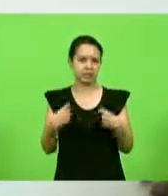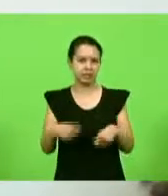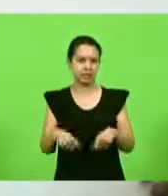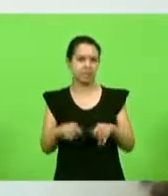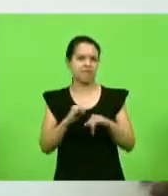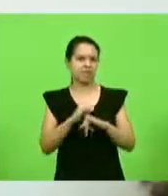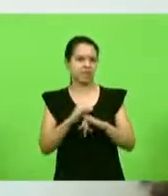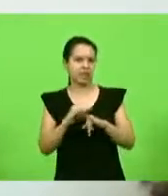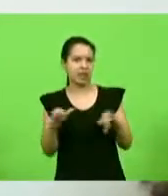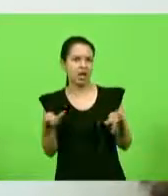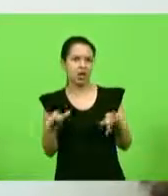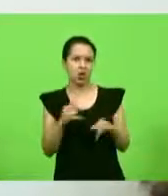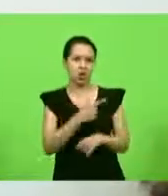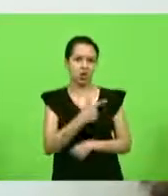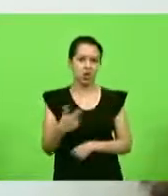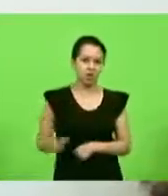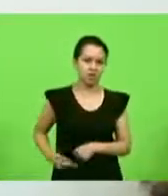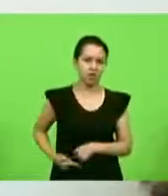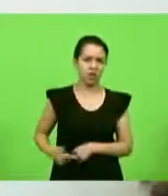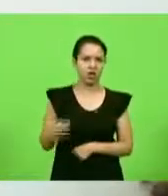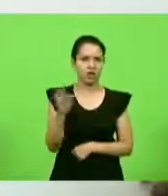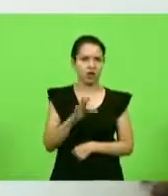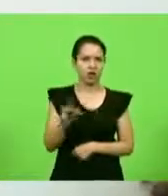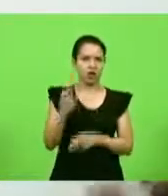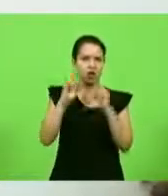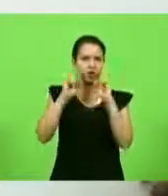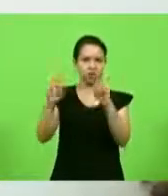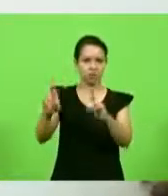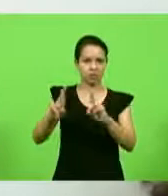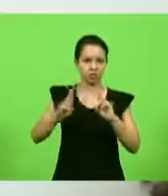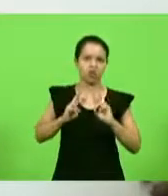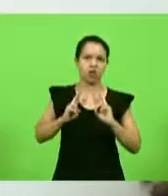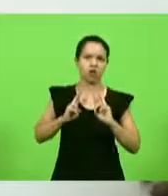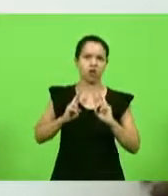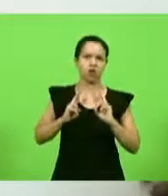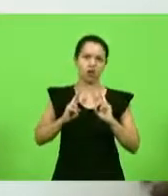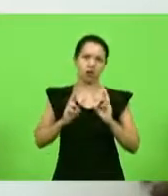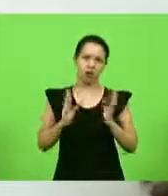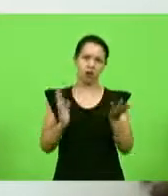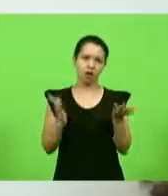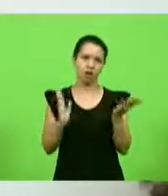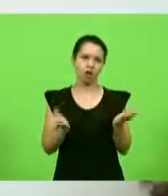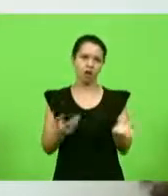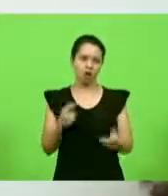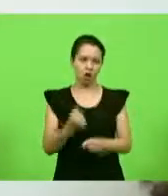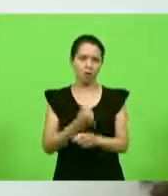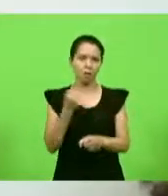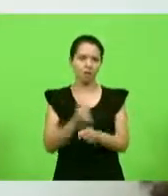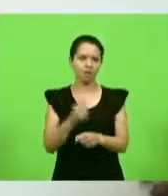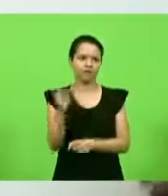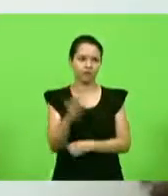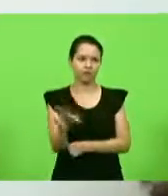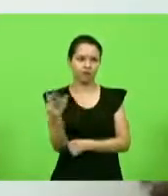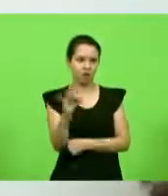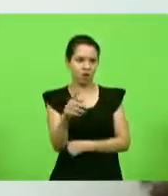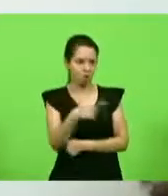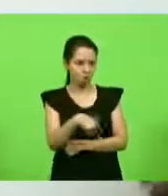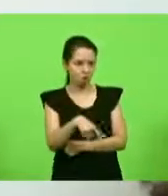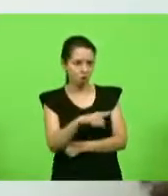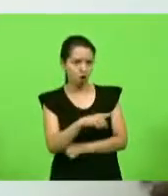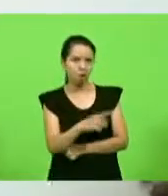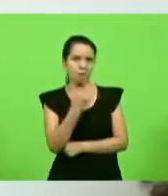o governo federal nos respeitar. Pelo amor de Deus, é obra federal, pessoal. Não é nós que temos que